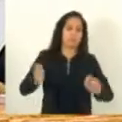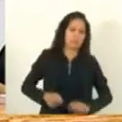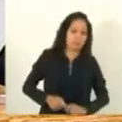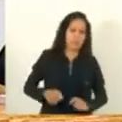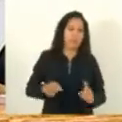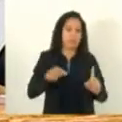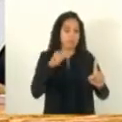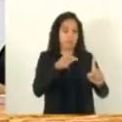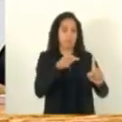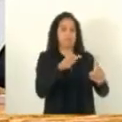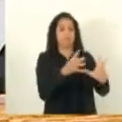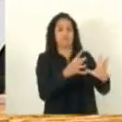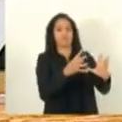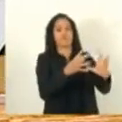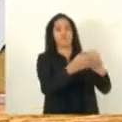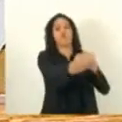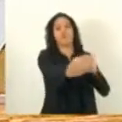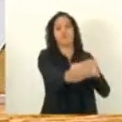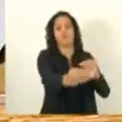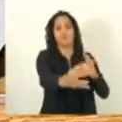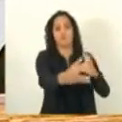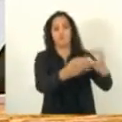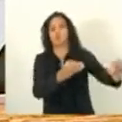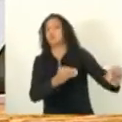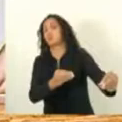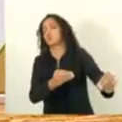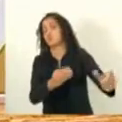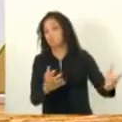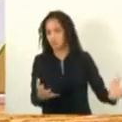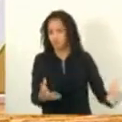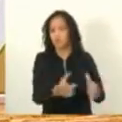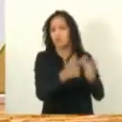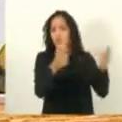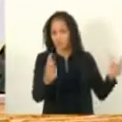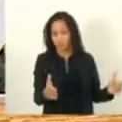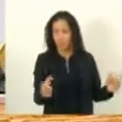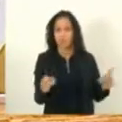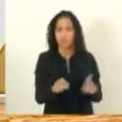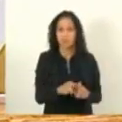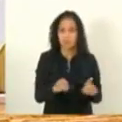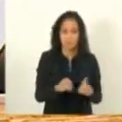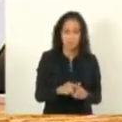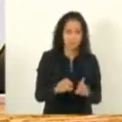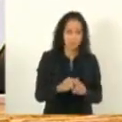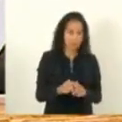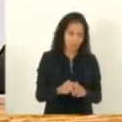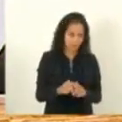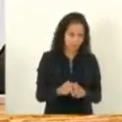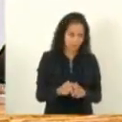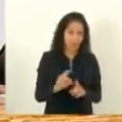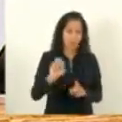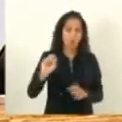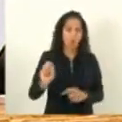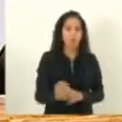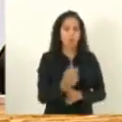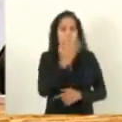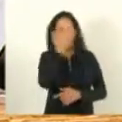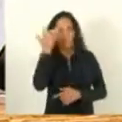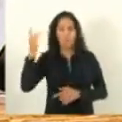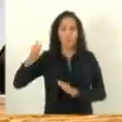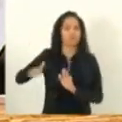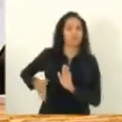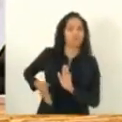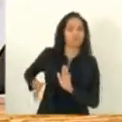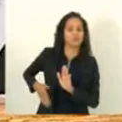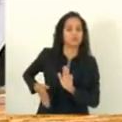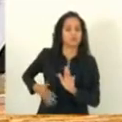acabam fugindo durante a escolta e muitos deles acabam também sendo resgatados por